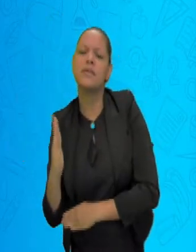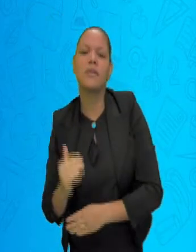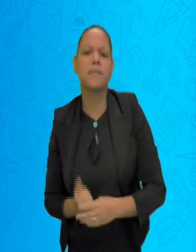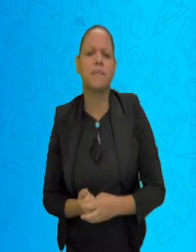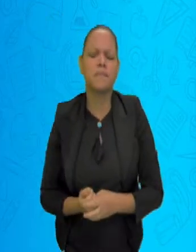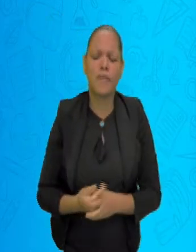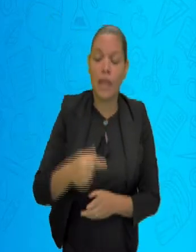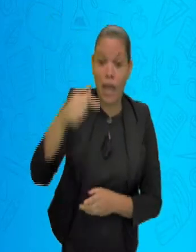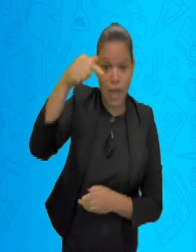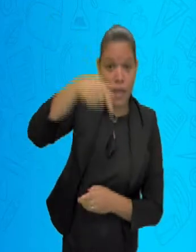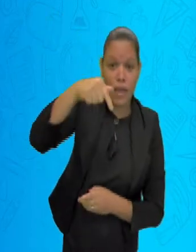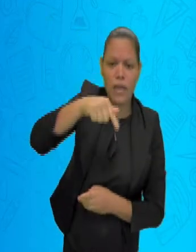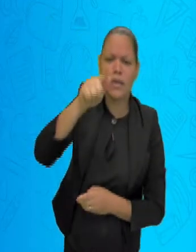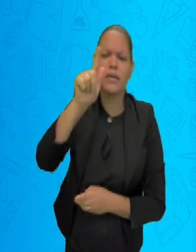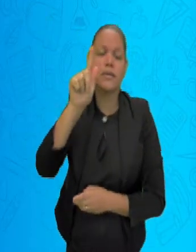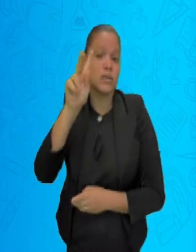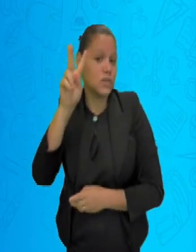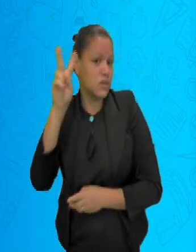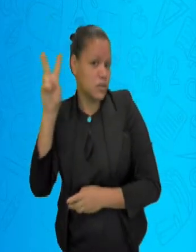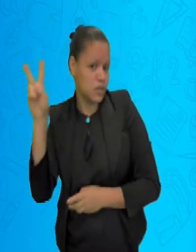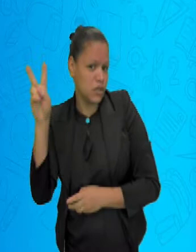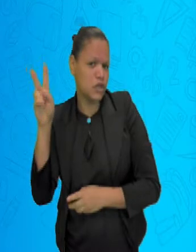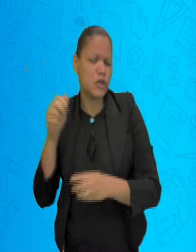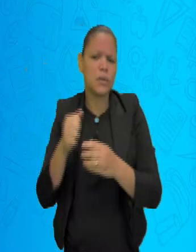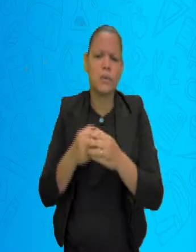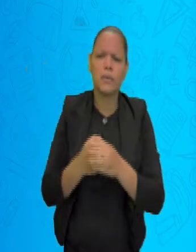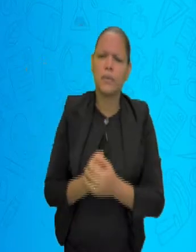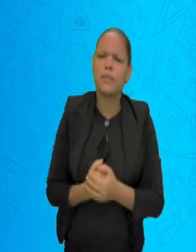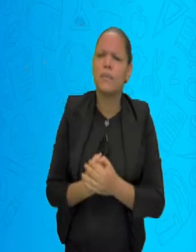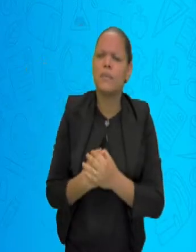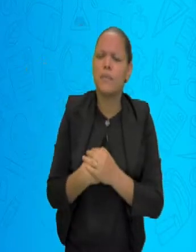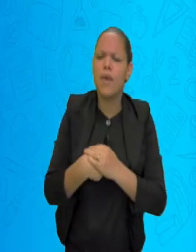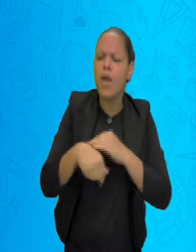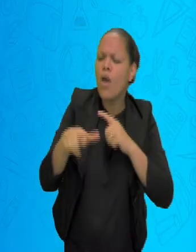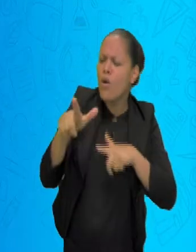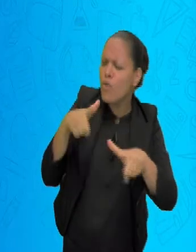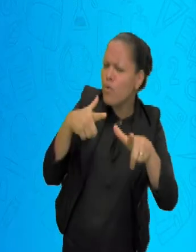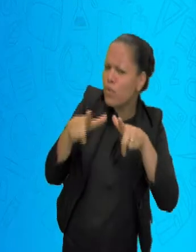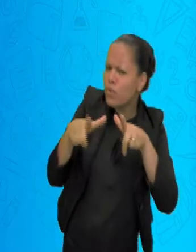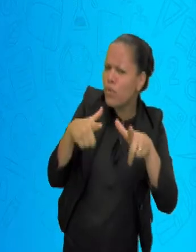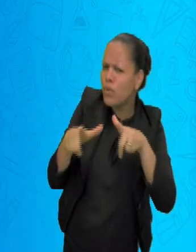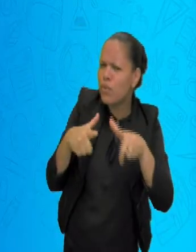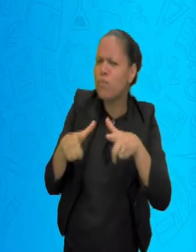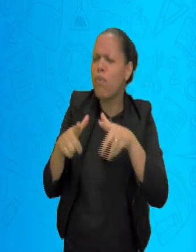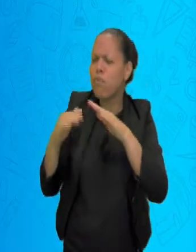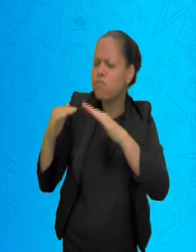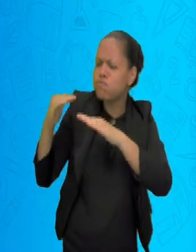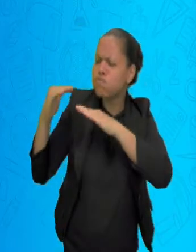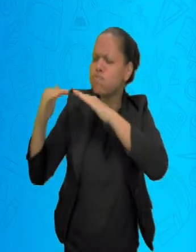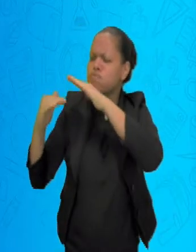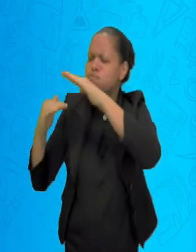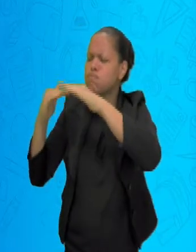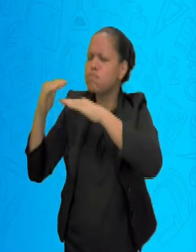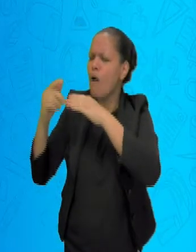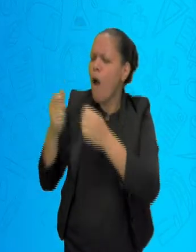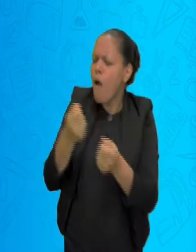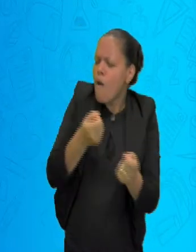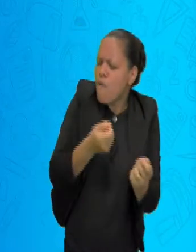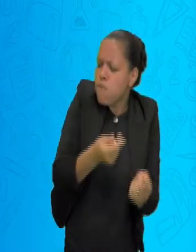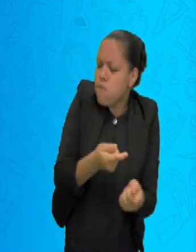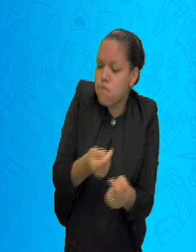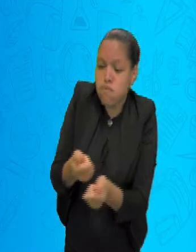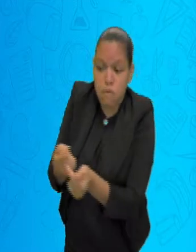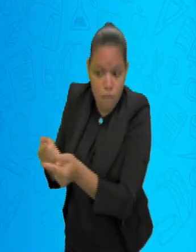nossa cidade, o ponto forte da nossa cidade é a venda e a distribuição do comércio. A nossa cidade